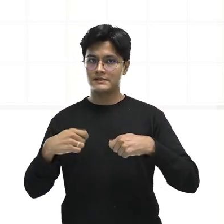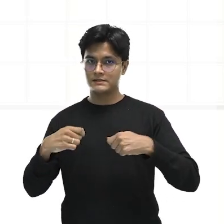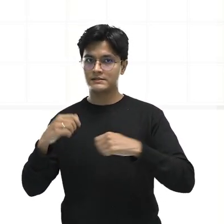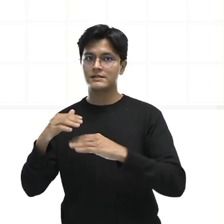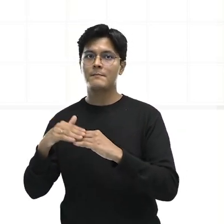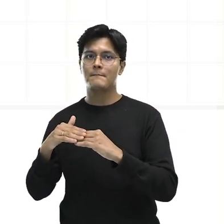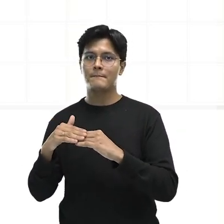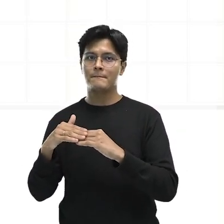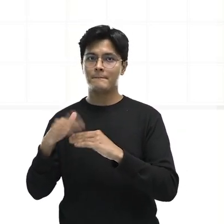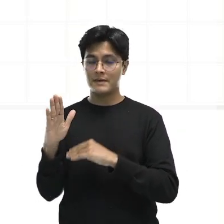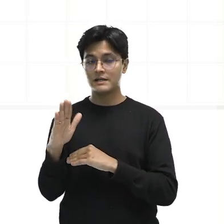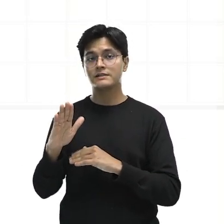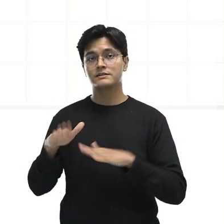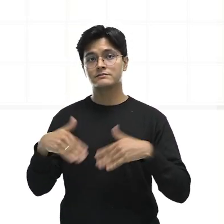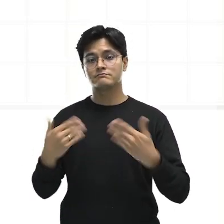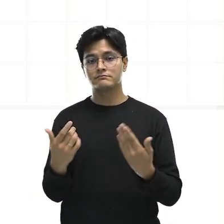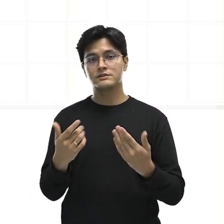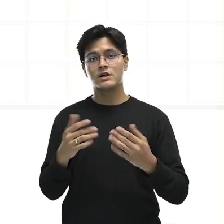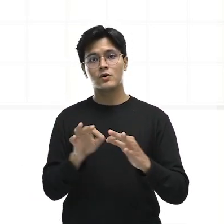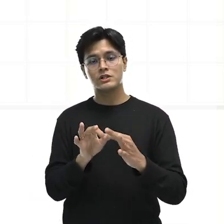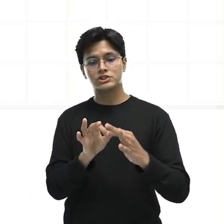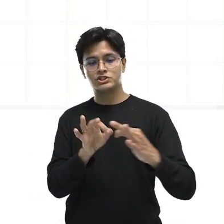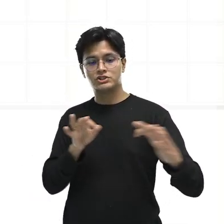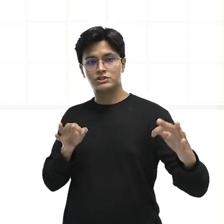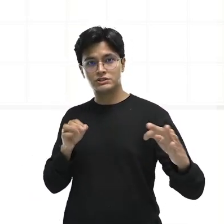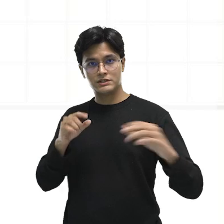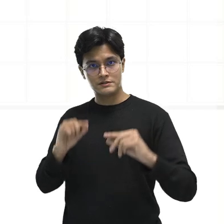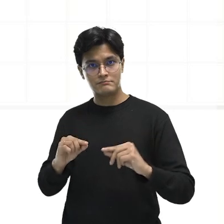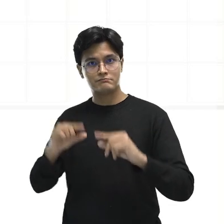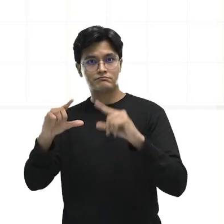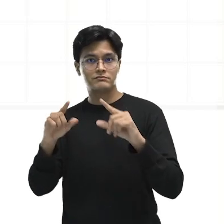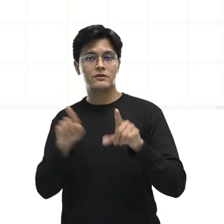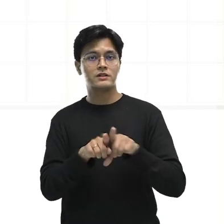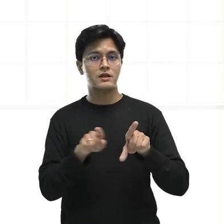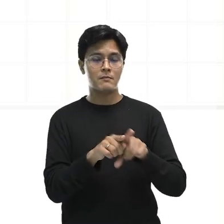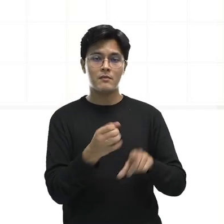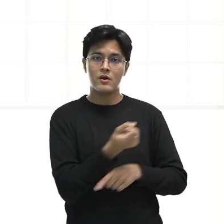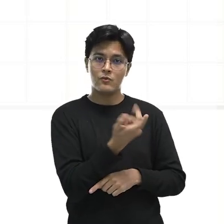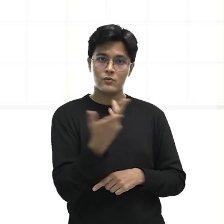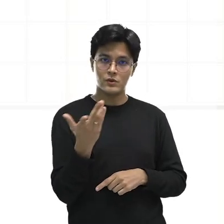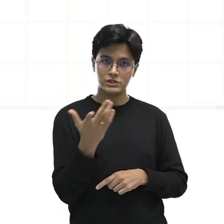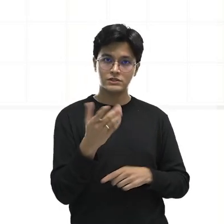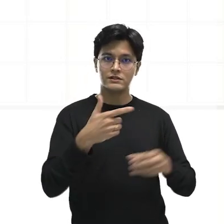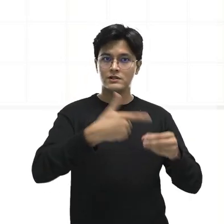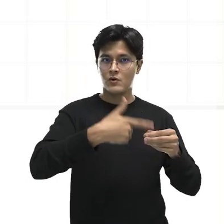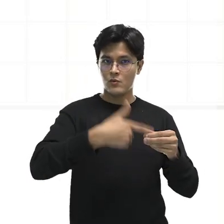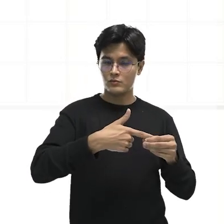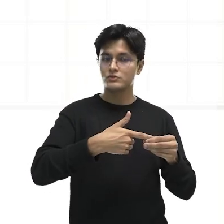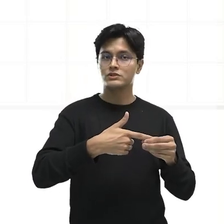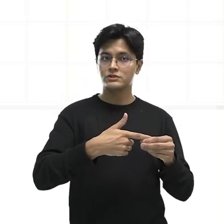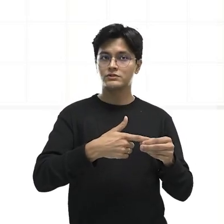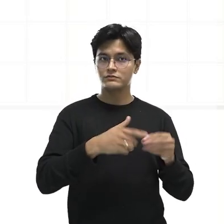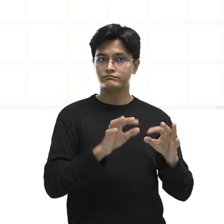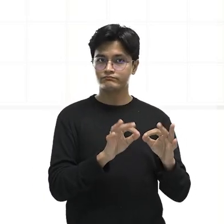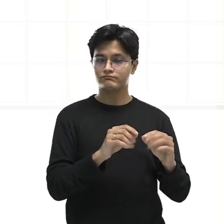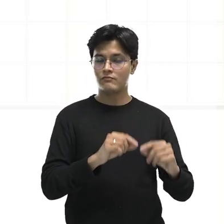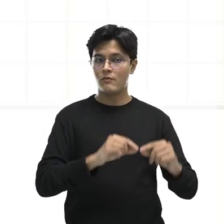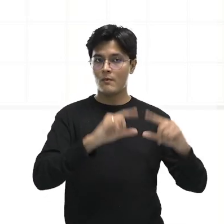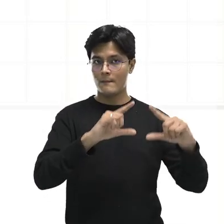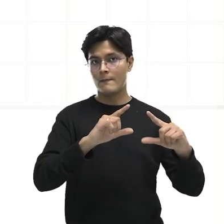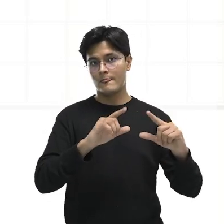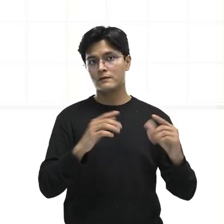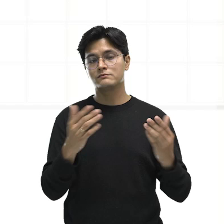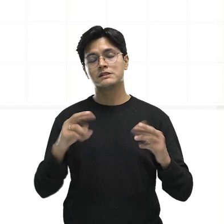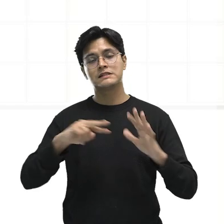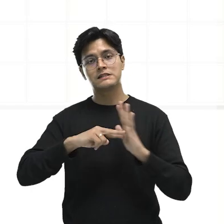aumentei a distância de 150 para 300 e vou aumentar também a quantidade de combustível. Então, as grandezas são